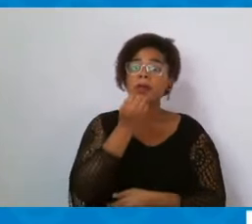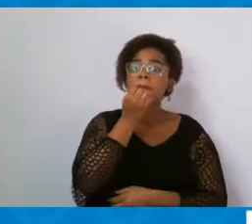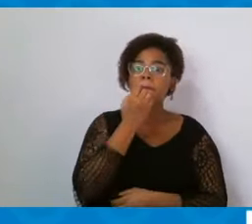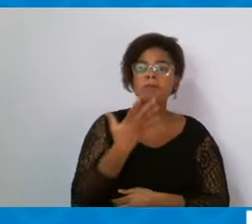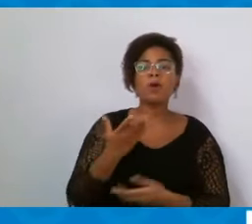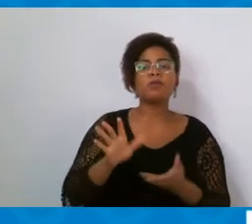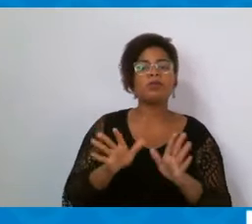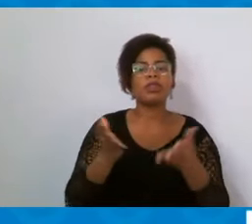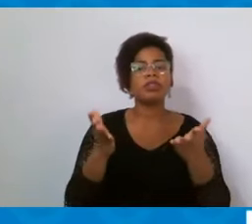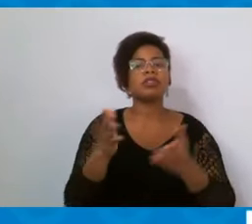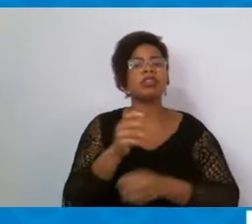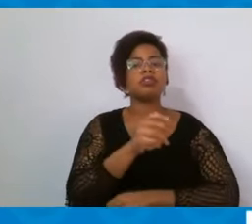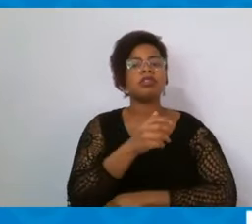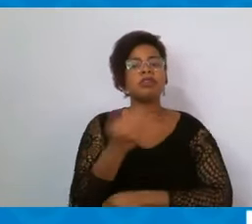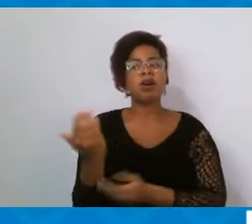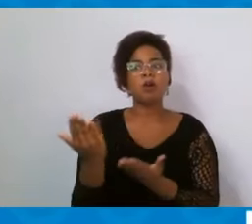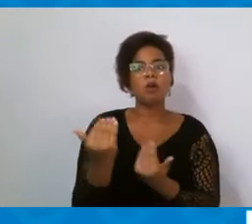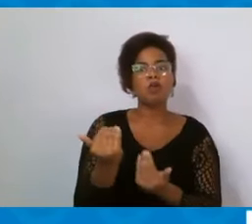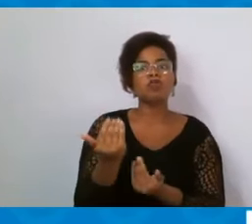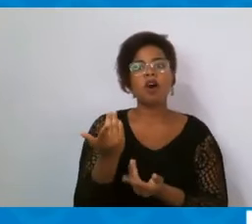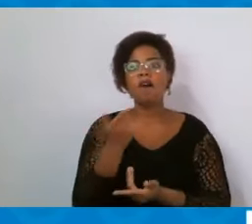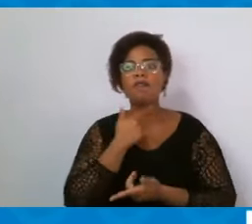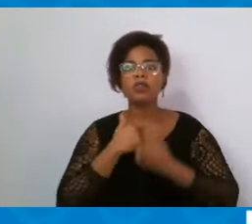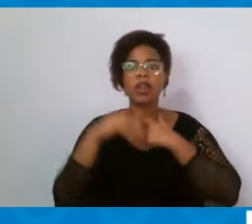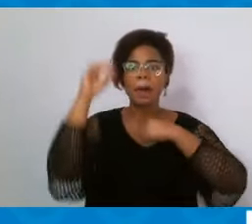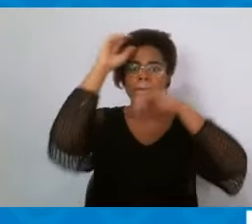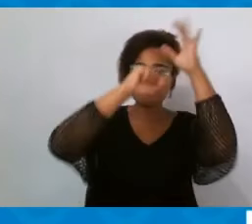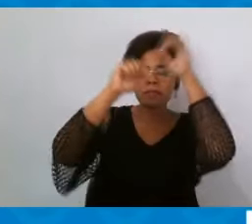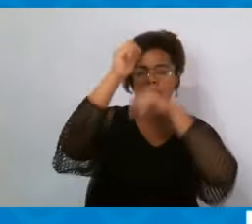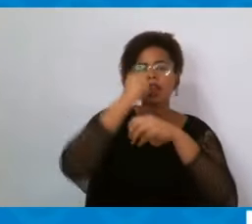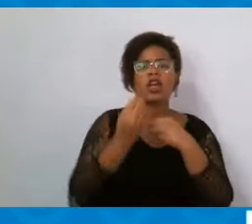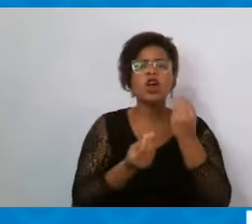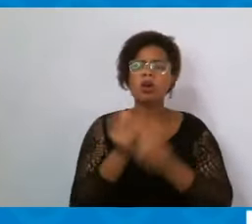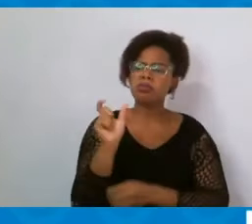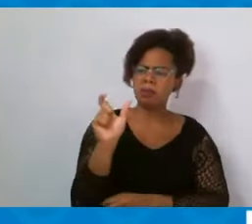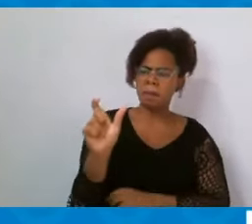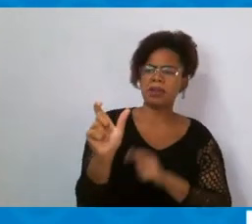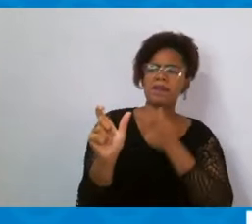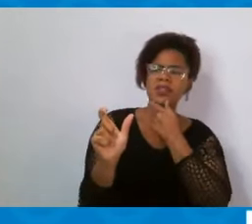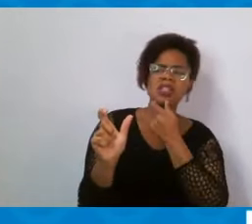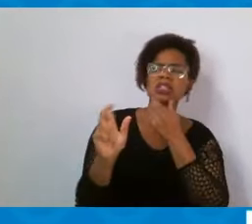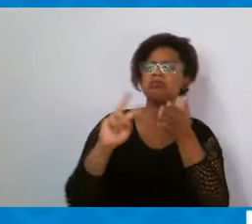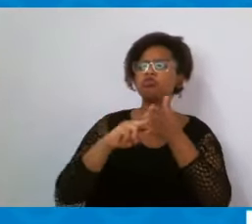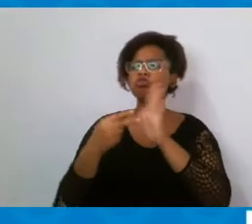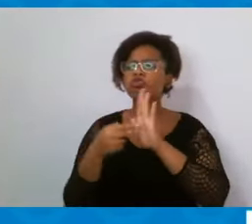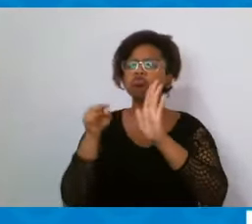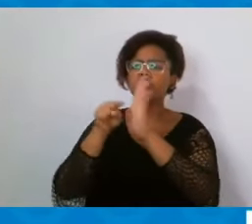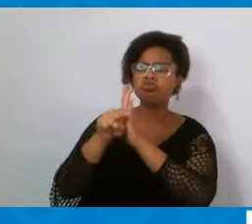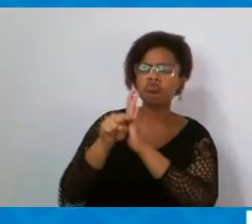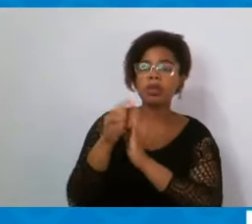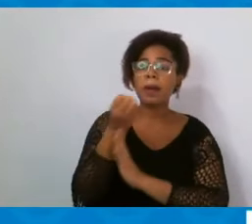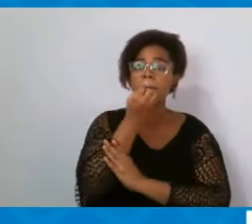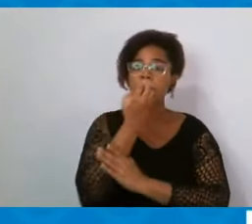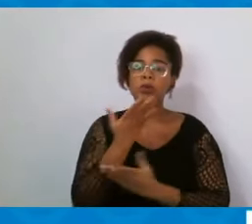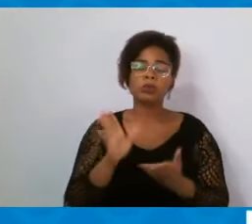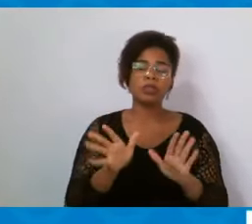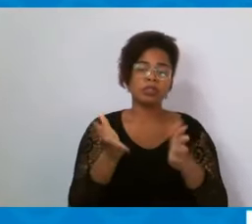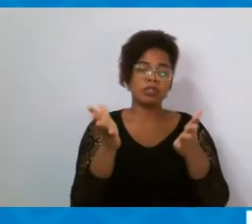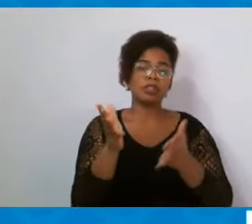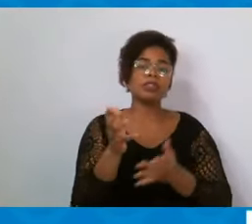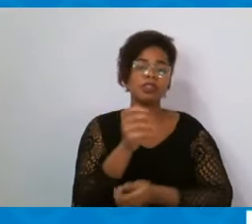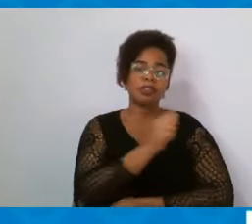né? A própria ideia de cultura maker, né? Ficou em inglês. Então, esse envolvimento com o bilingualismo também pode ser interessante, não